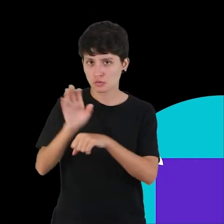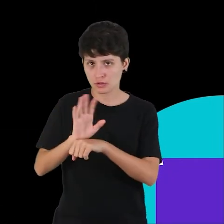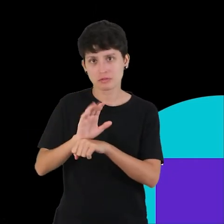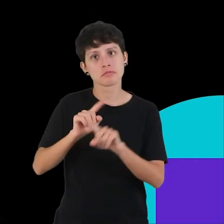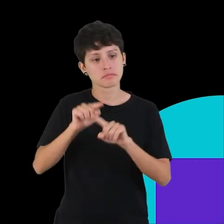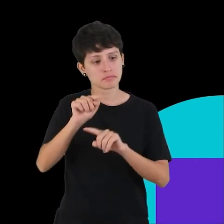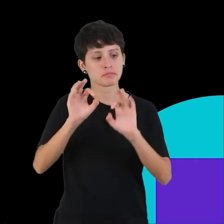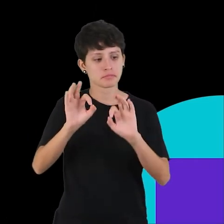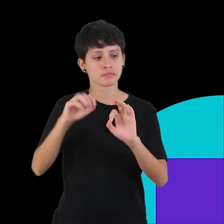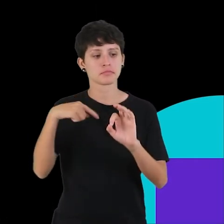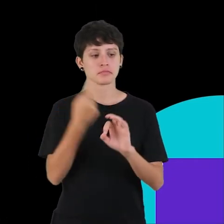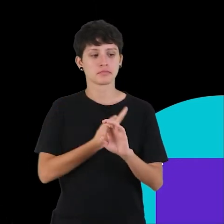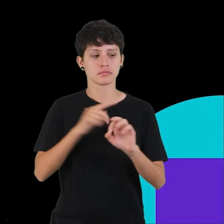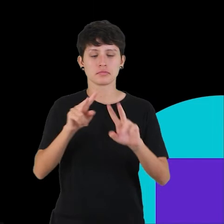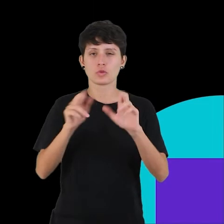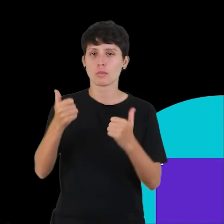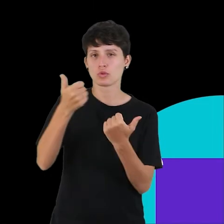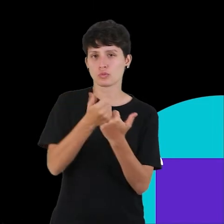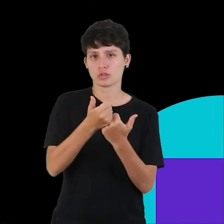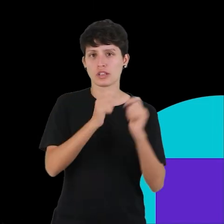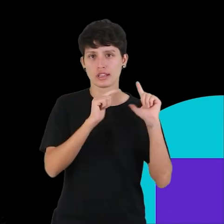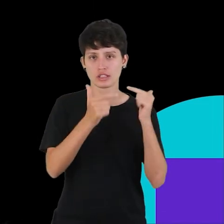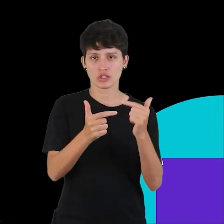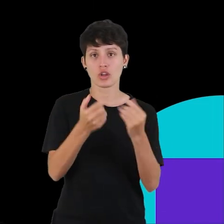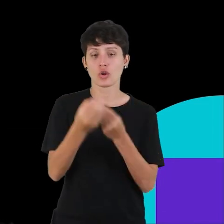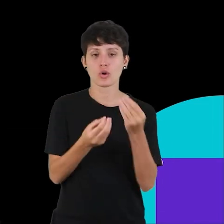A Juliana está falando aqui do filme Tigers, legal.